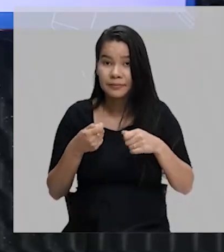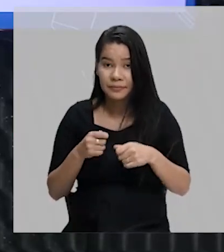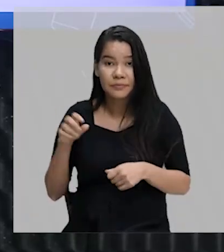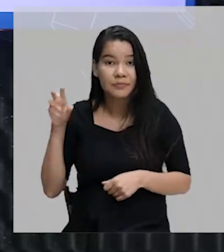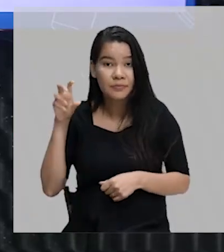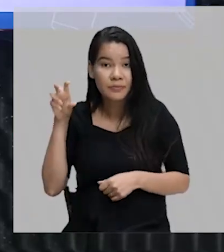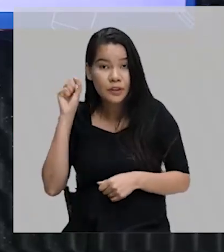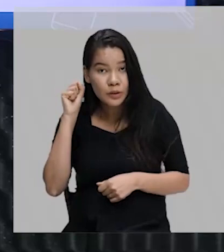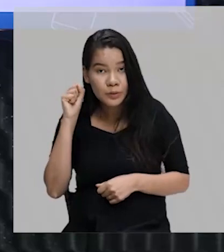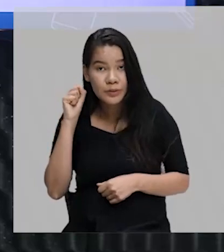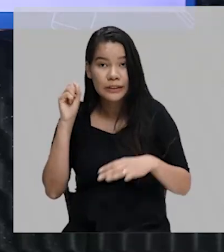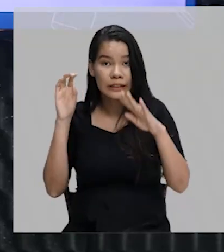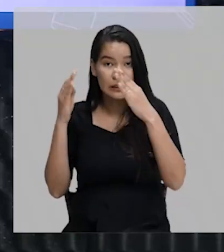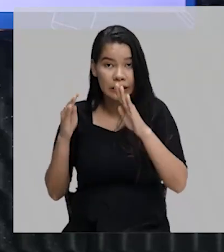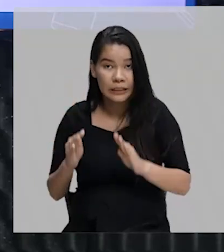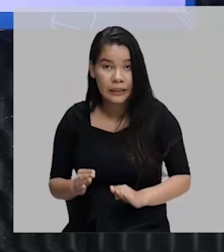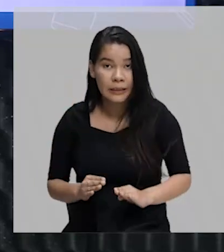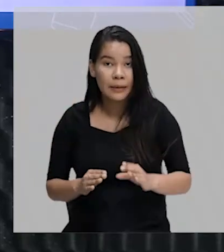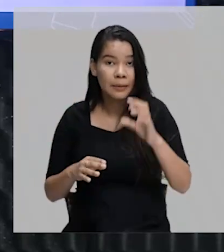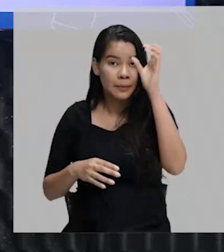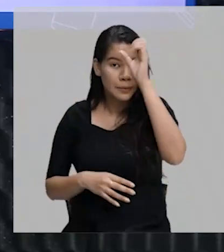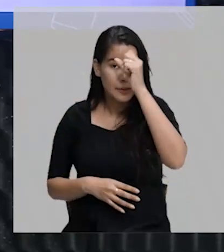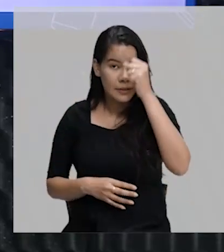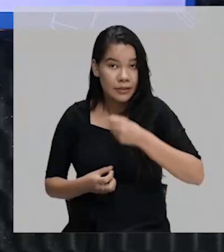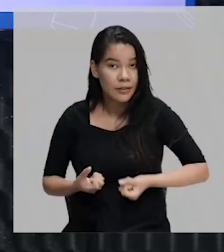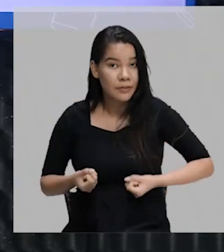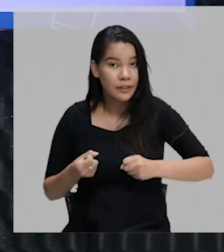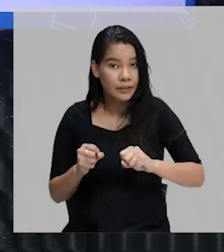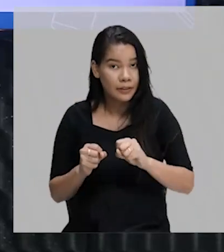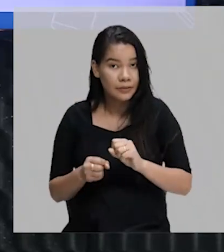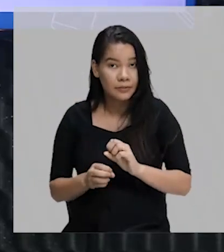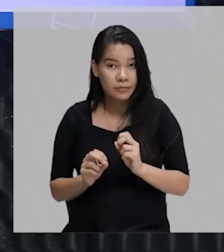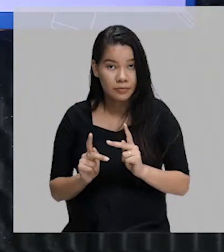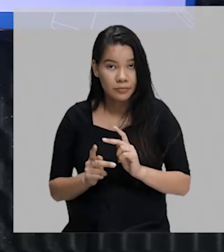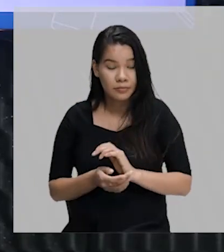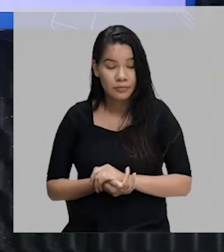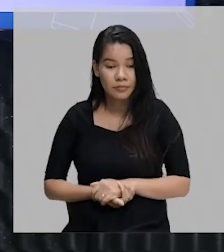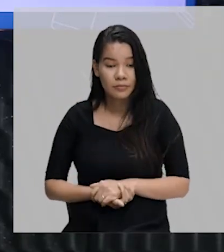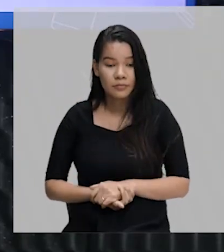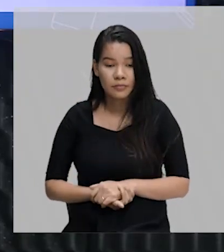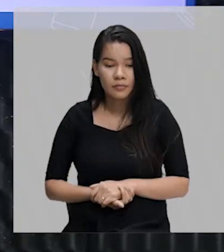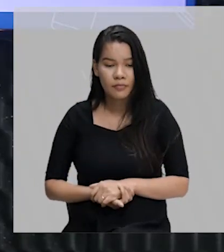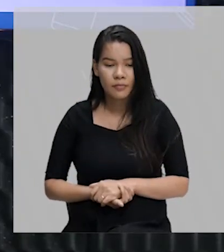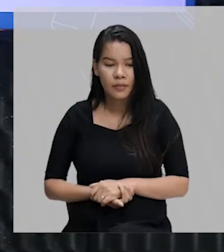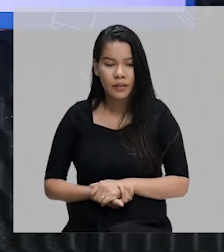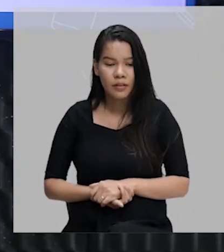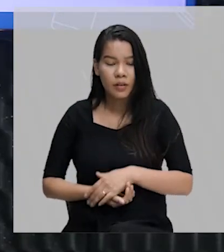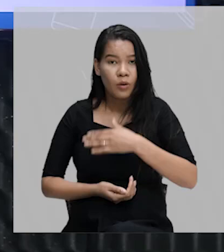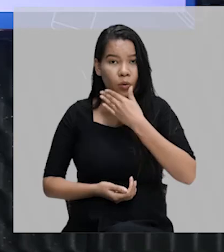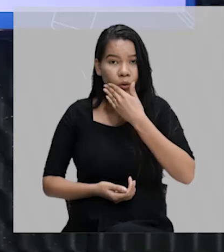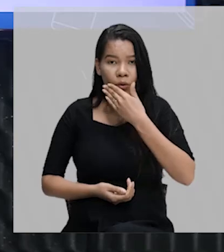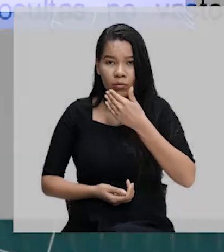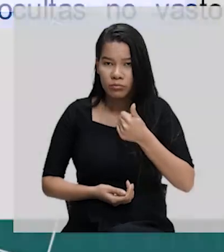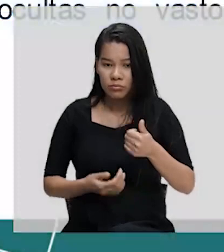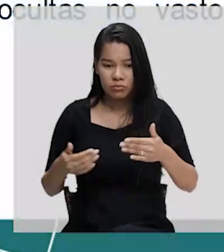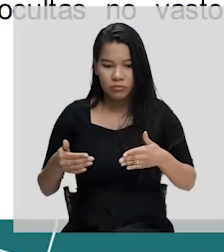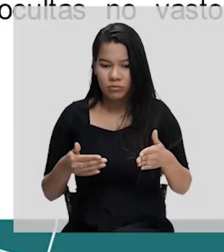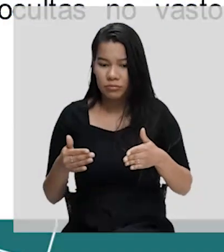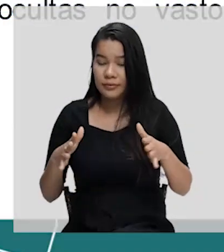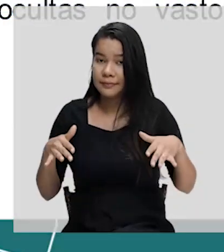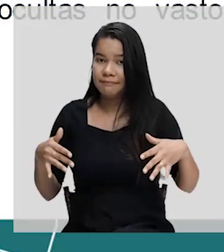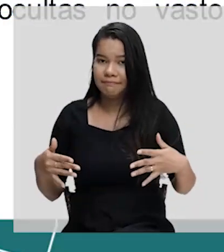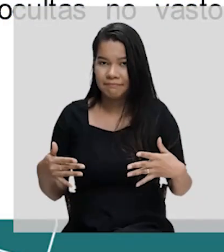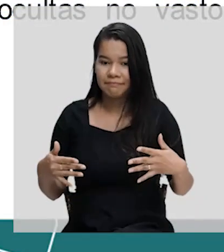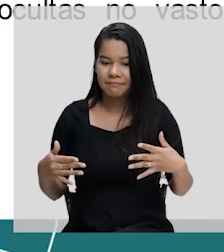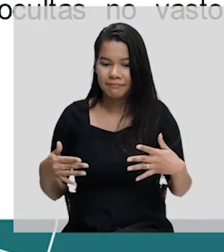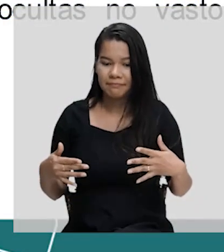se defender de possíveis ameaças, tá? O melhor caminho, portanto,